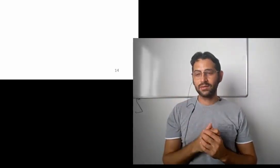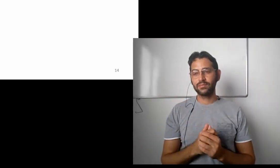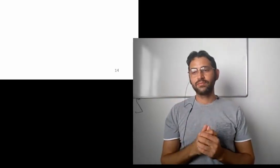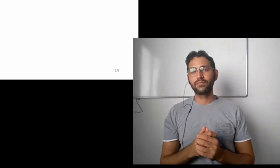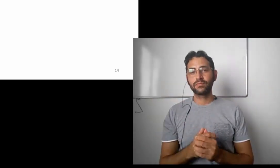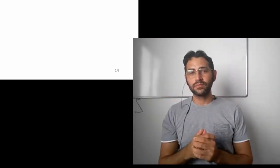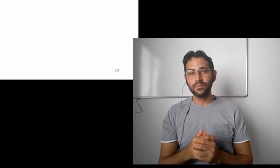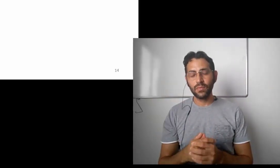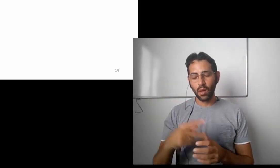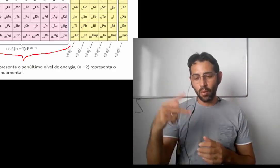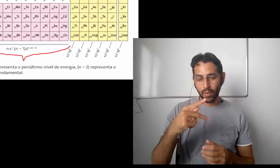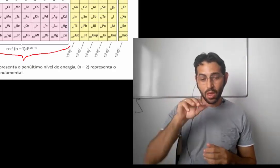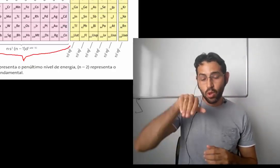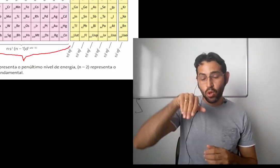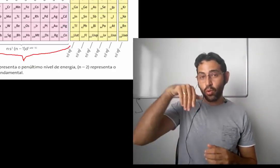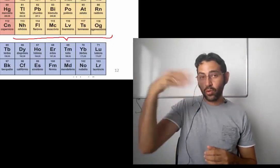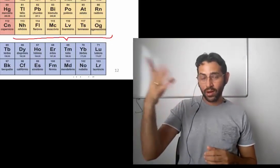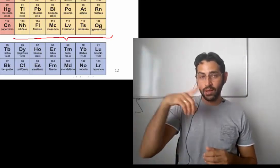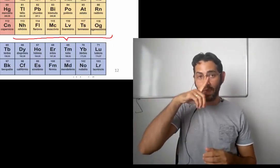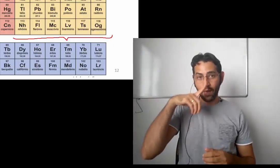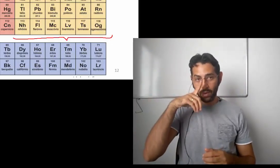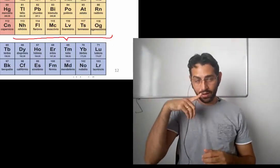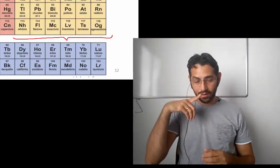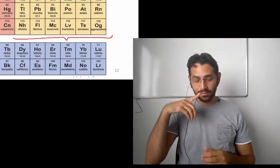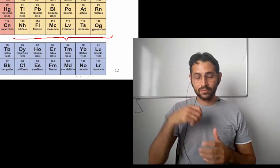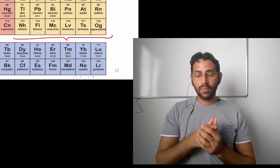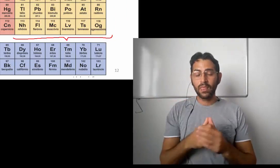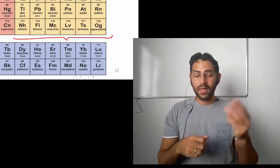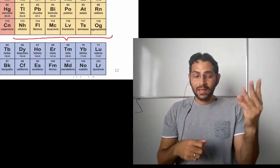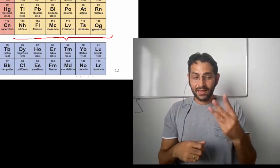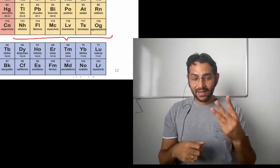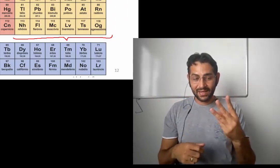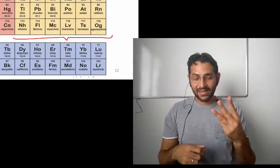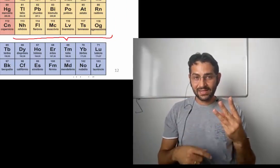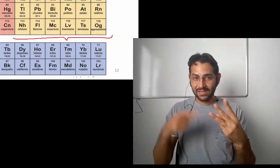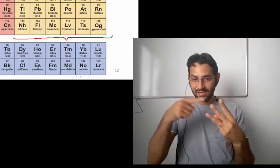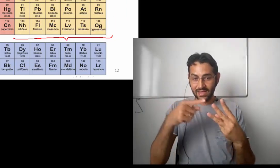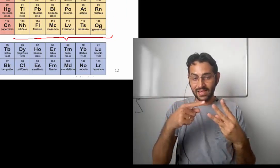de lá. Qual período? No terceiro período.